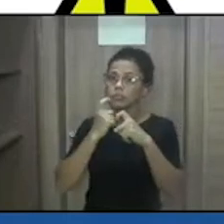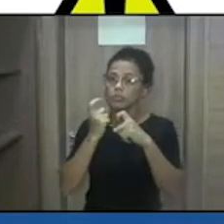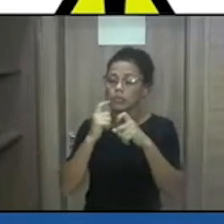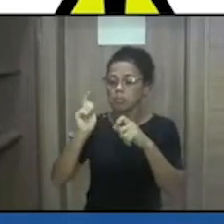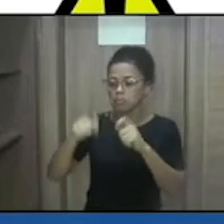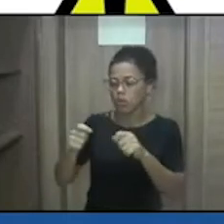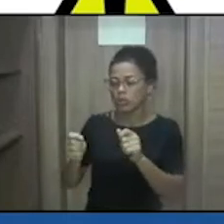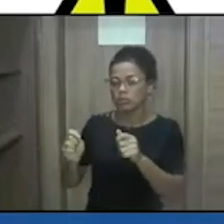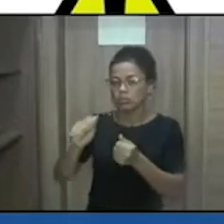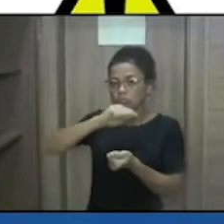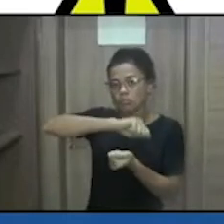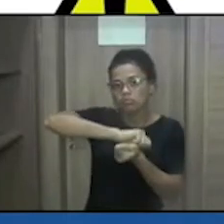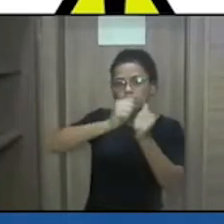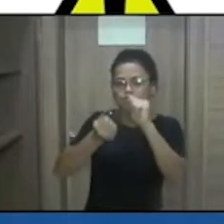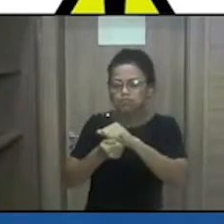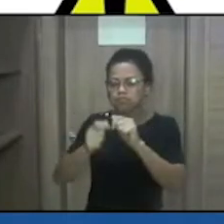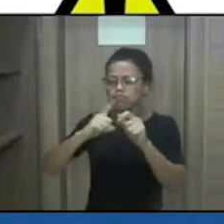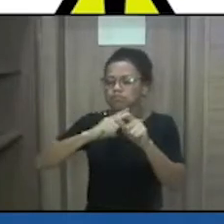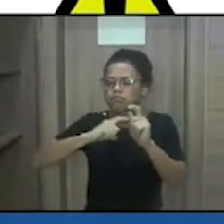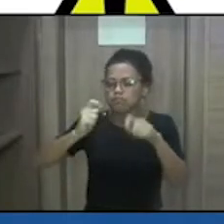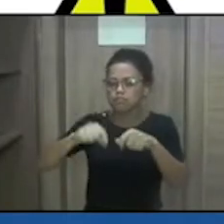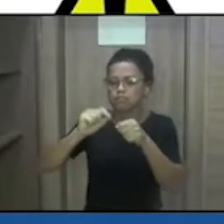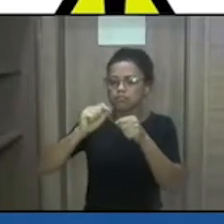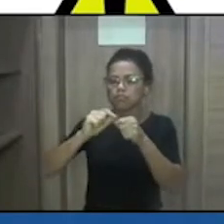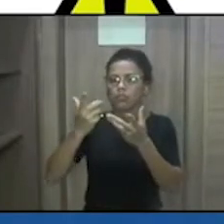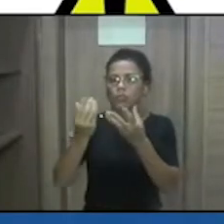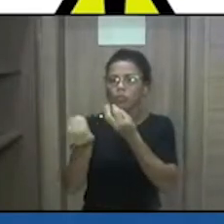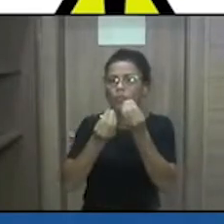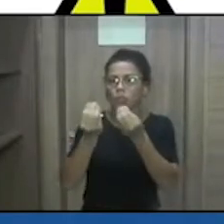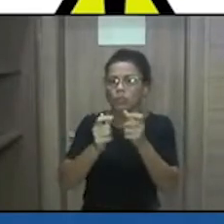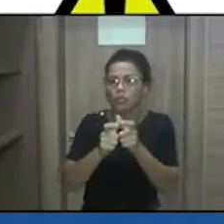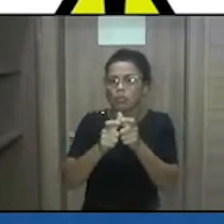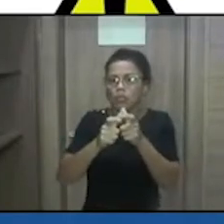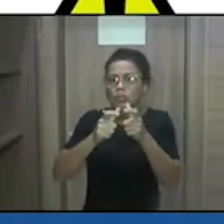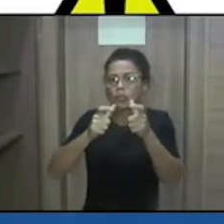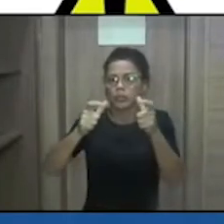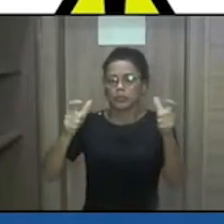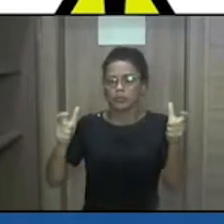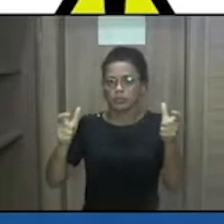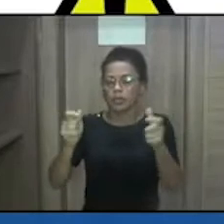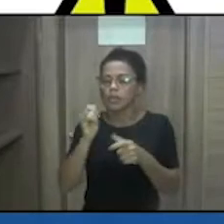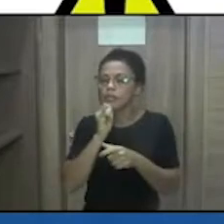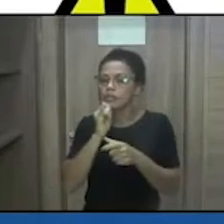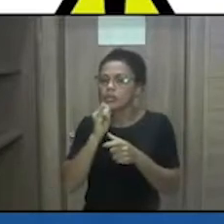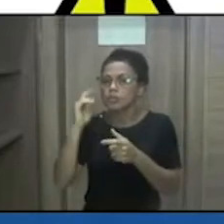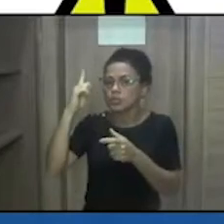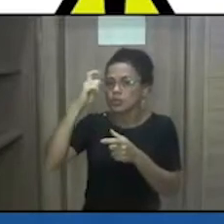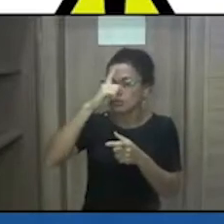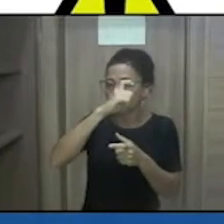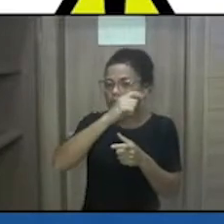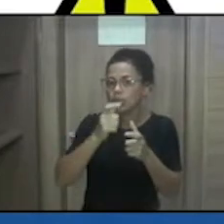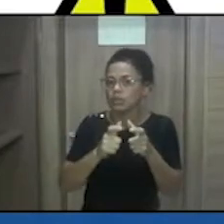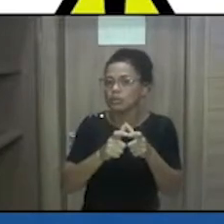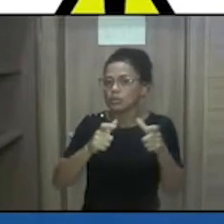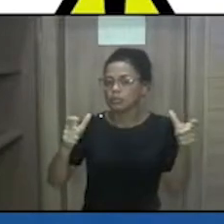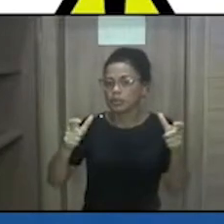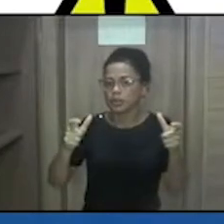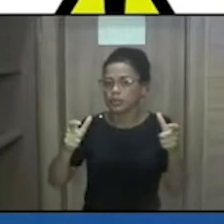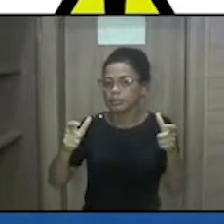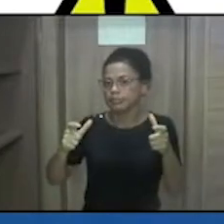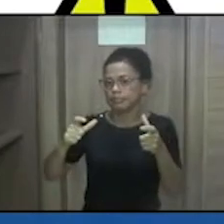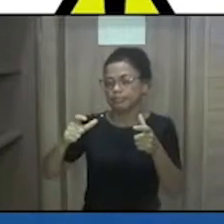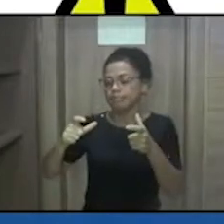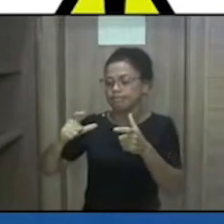conseguir adaptar para fazer de maneira mais ampla. Dificuldade de ampliar a capacidade de produção, né,